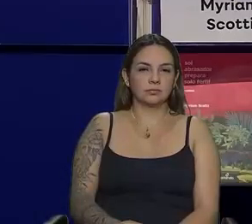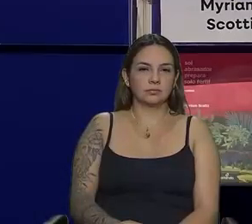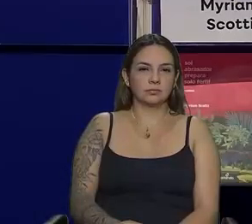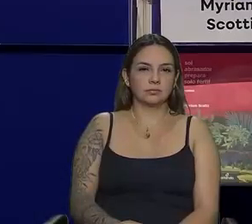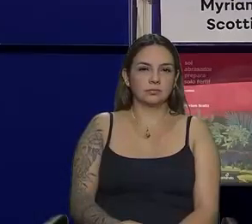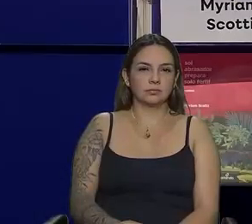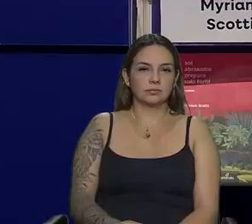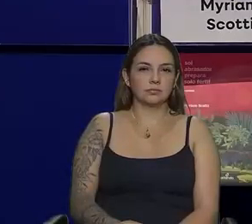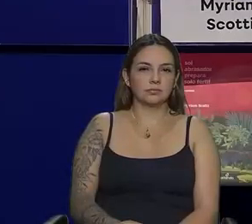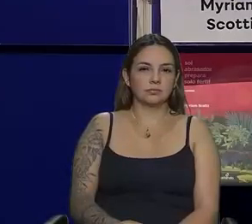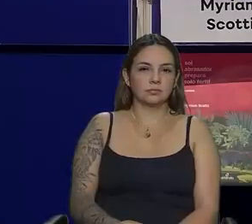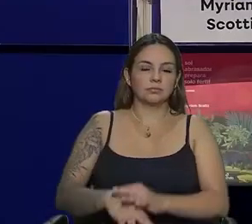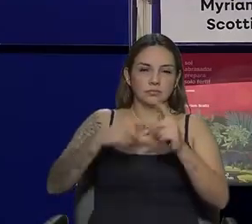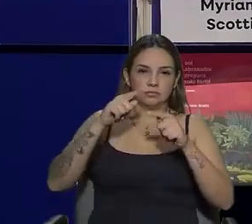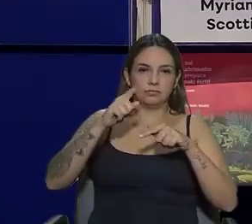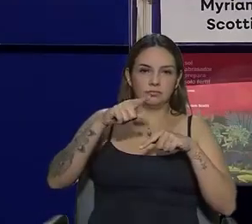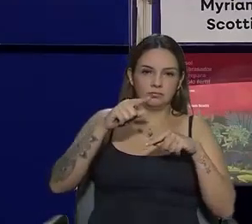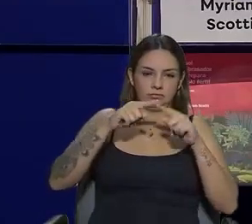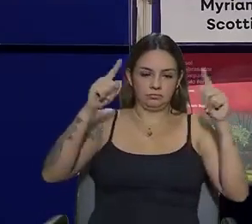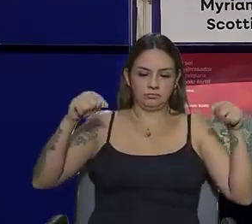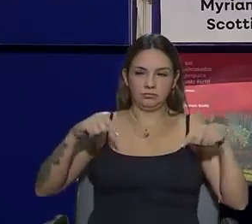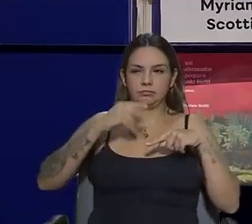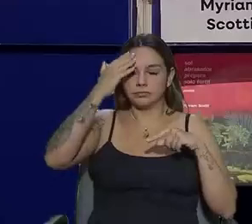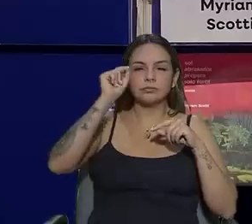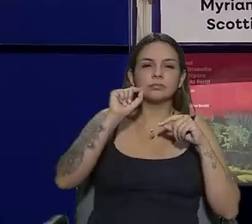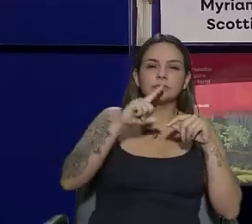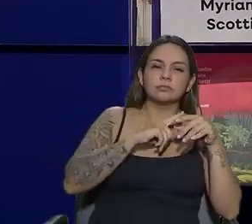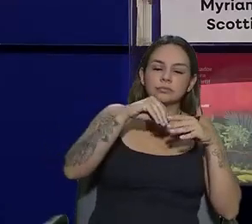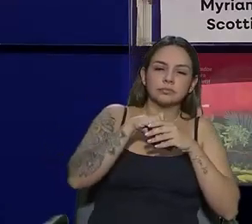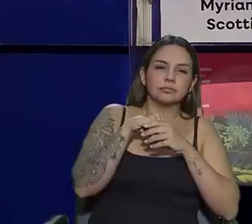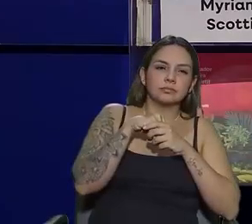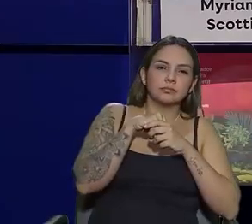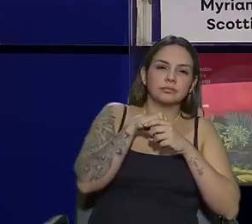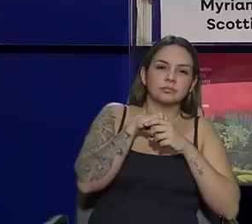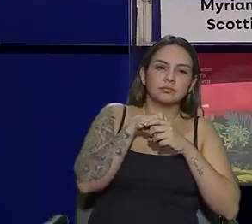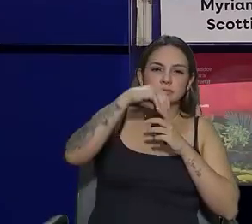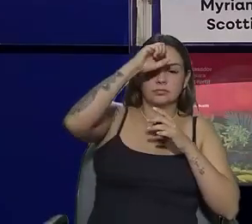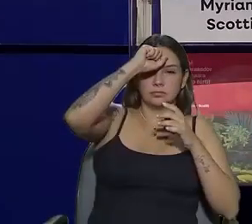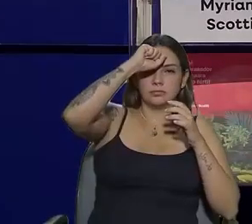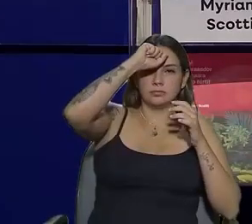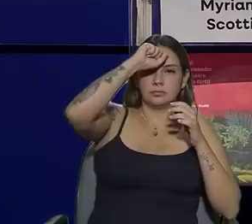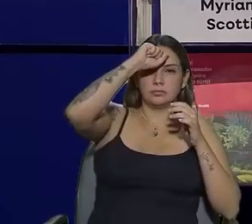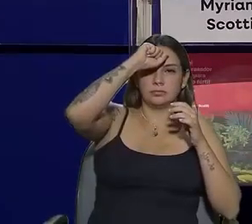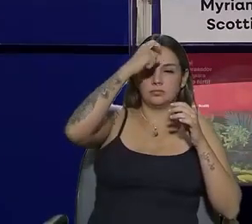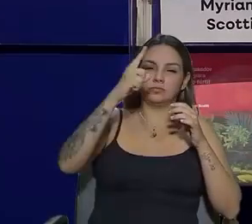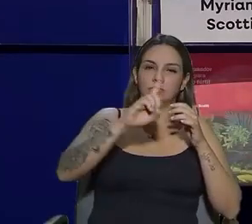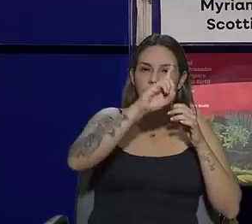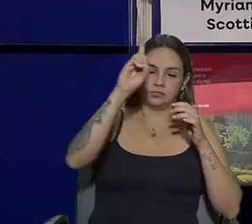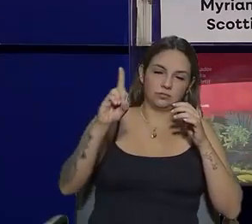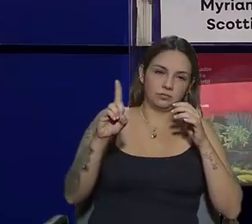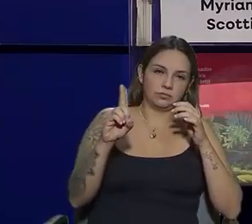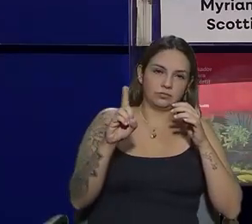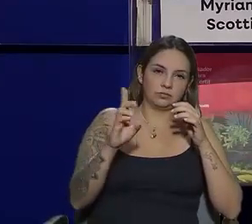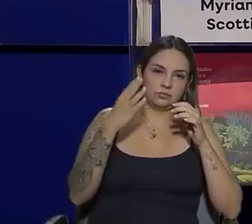família, esse objeto, né, que é retangular, eu queria saber o que tinha dentro. E aí eu aprendi e no último dia,